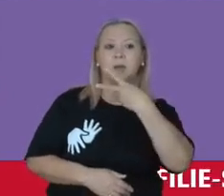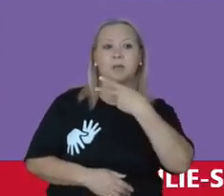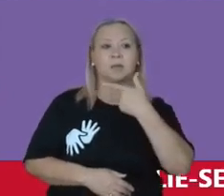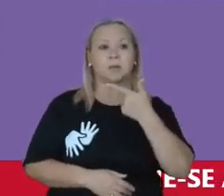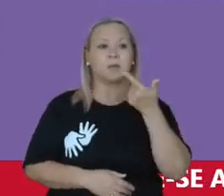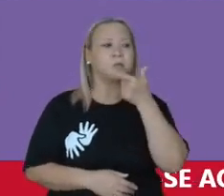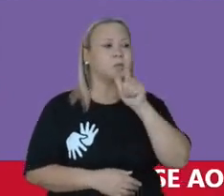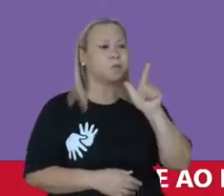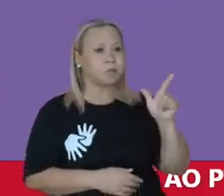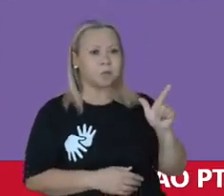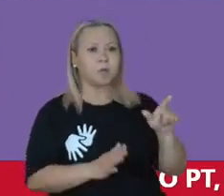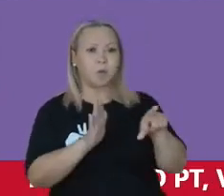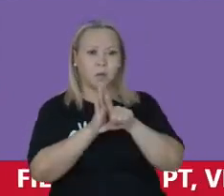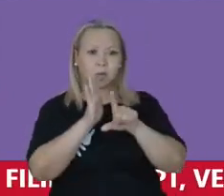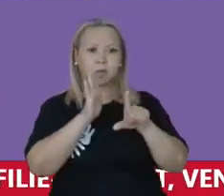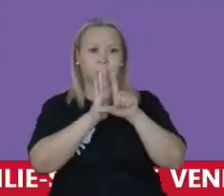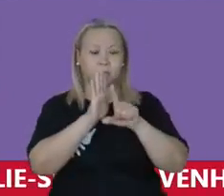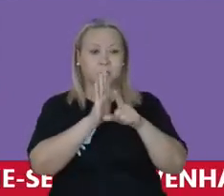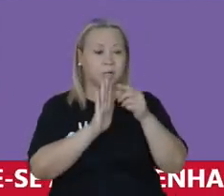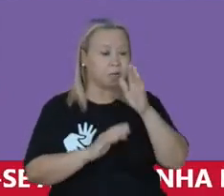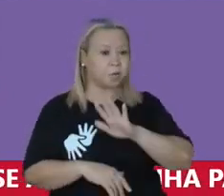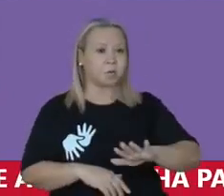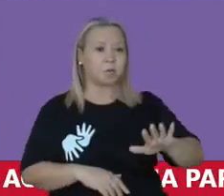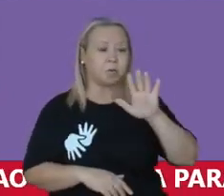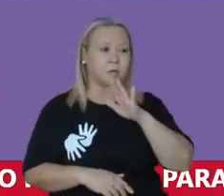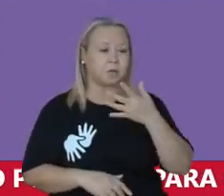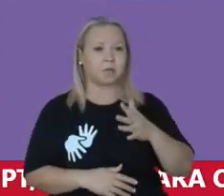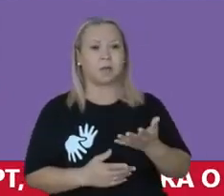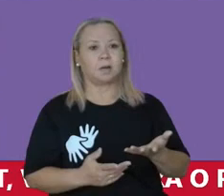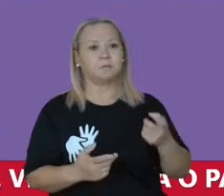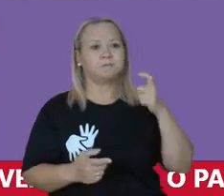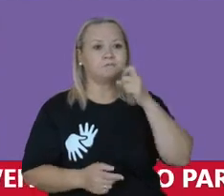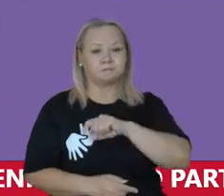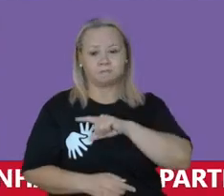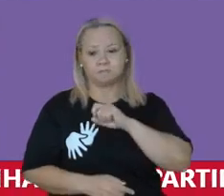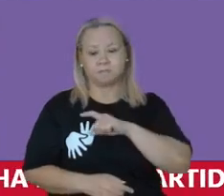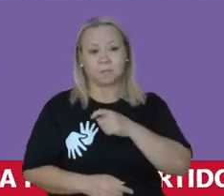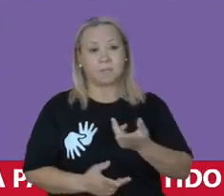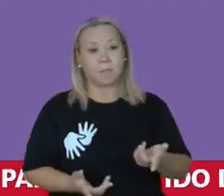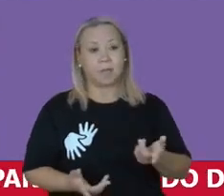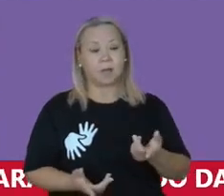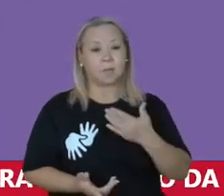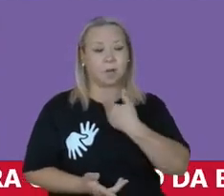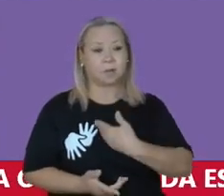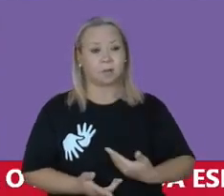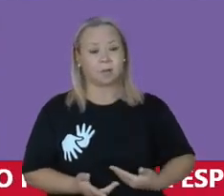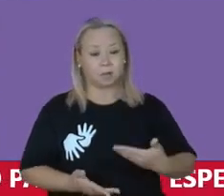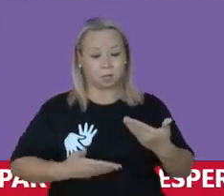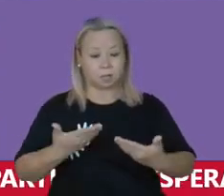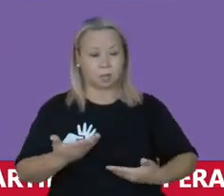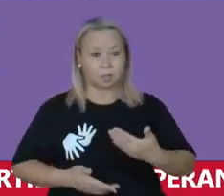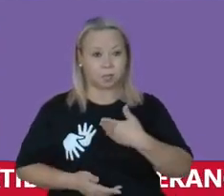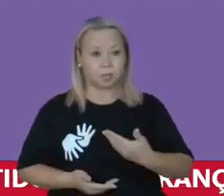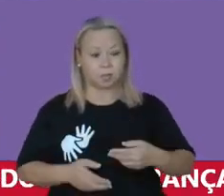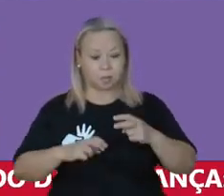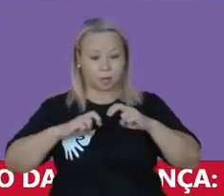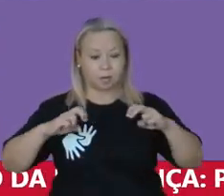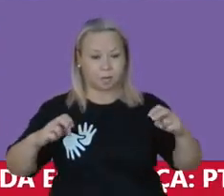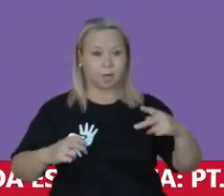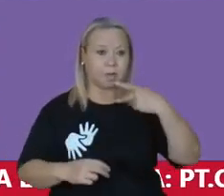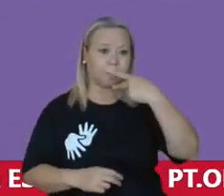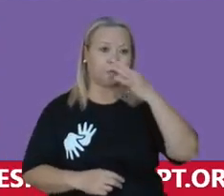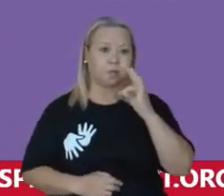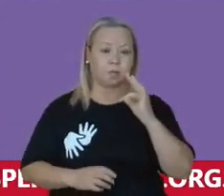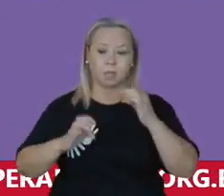muitas outras medidas, todas elas danosas ao interesse público, com desmonte dos serviços públicos, e a bancada do PT e a